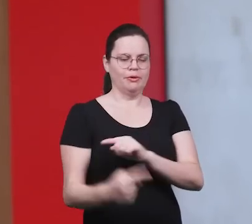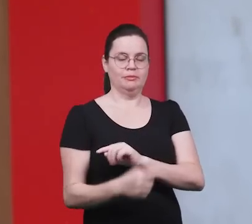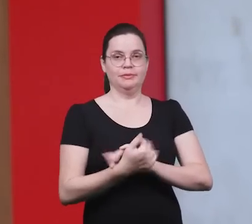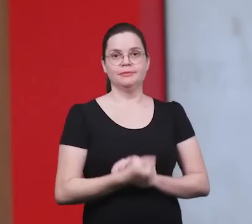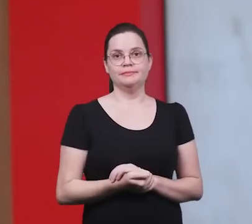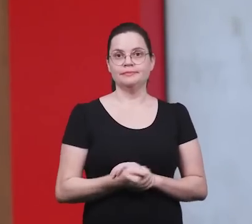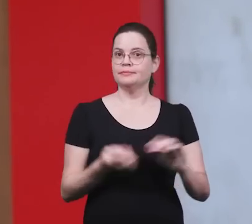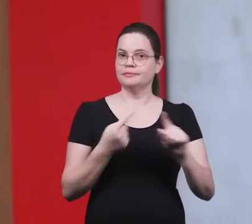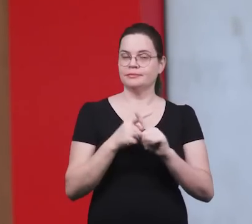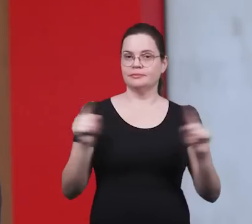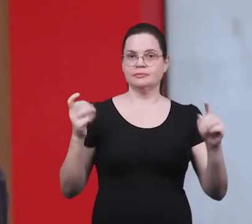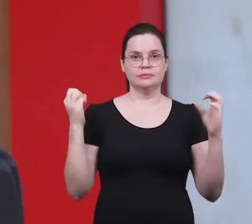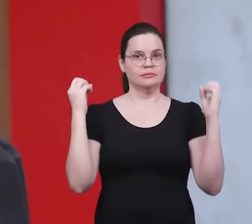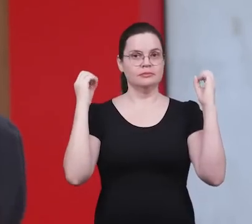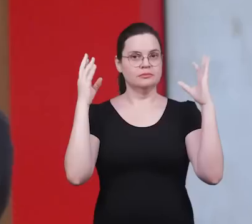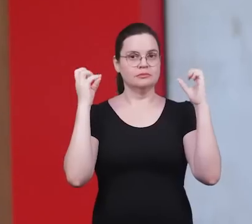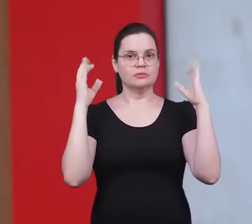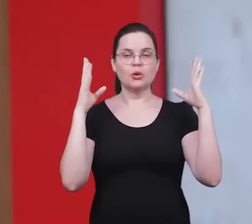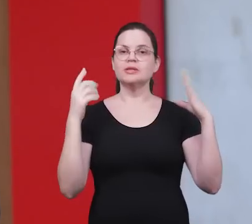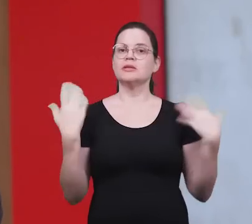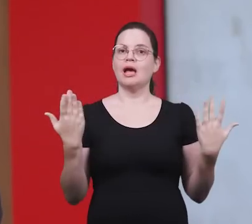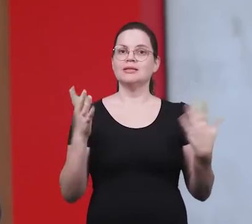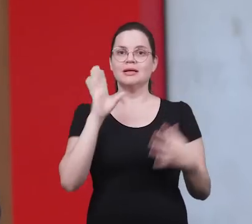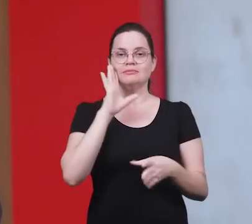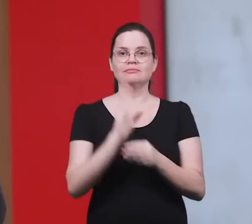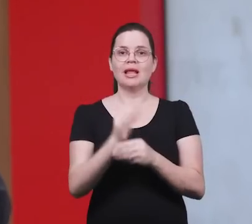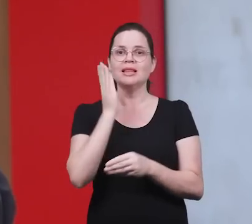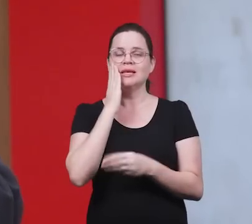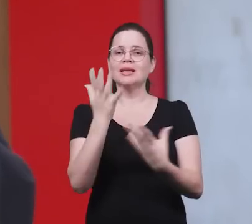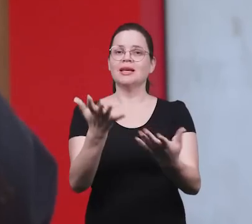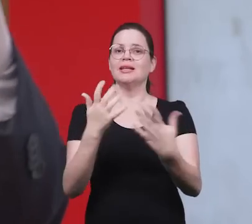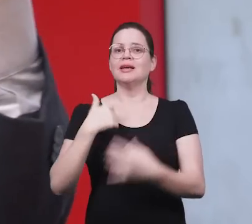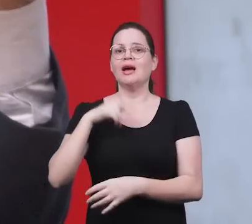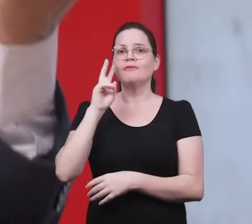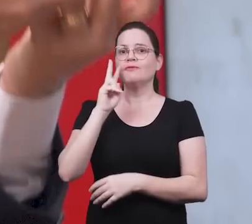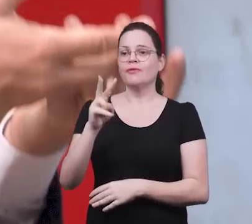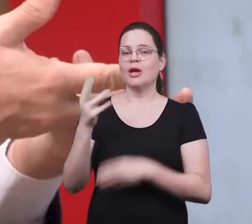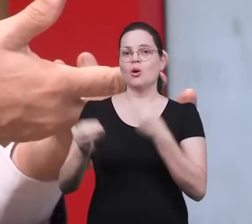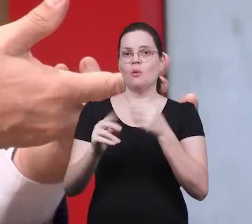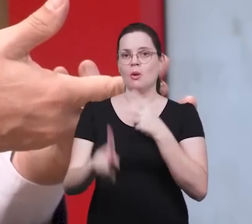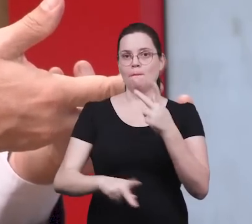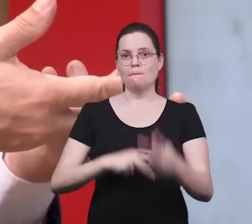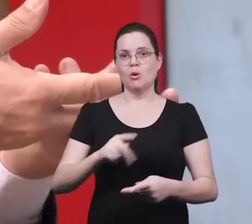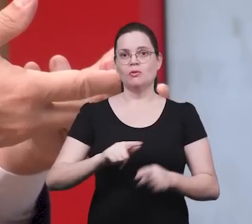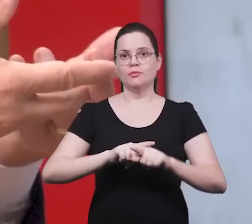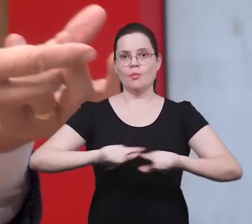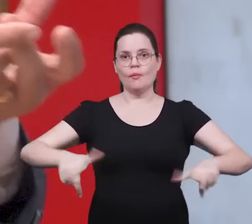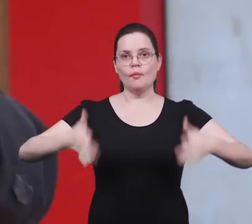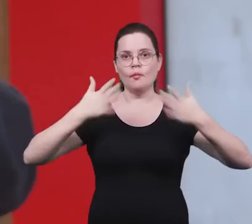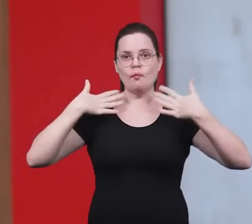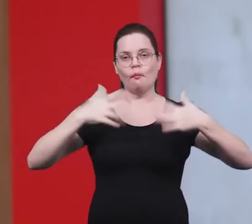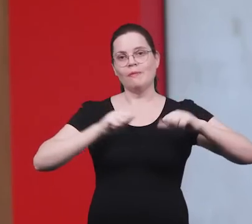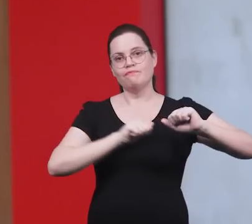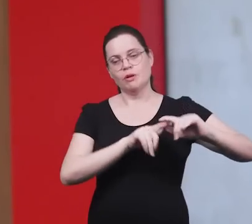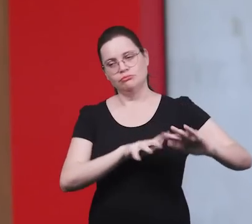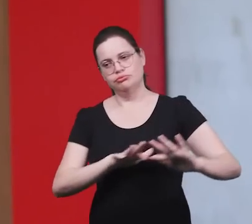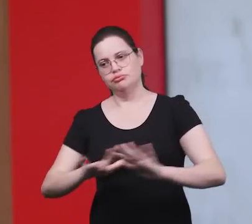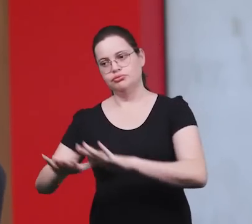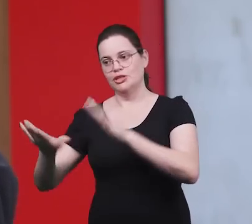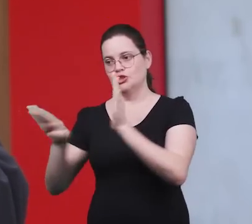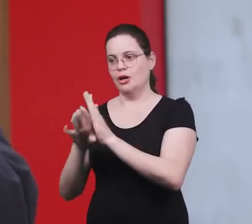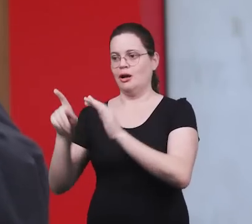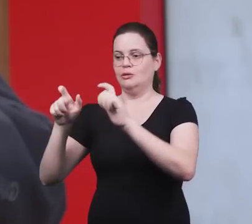de ver aquilo que seria a coroação do trabalho dele, desde tirar o povo de Israel do Egito até chegar à